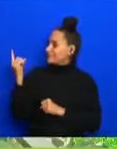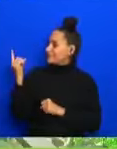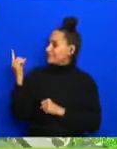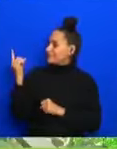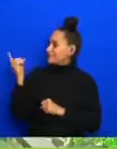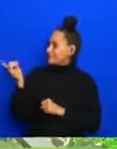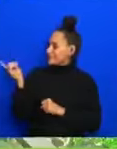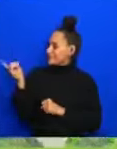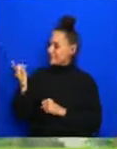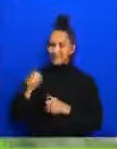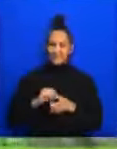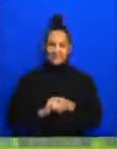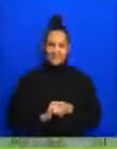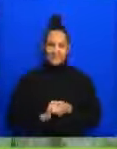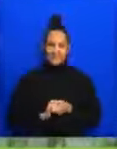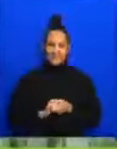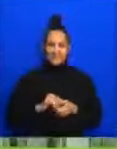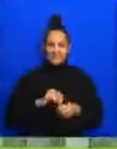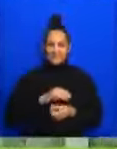Valendo.